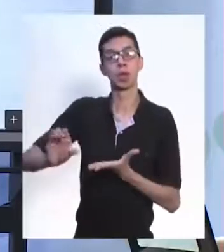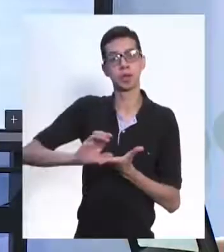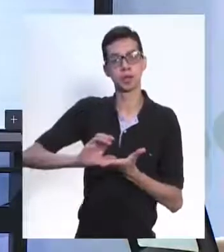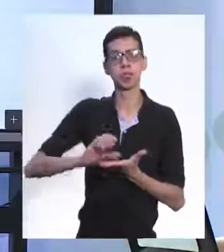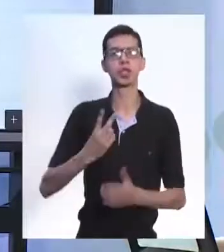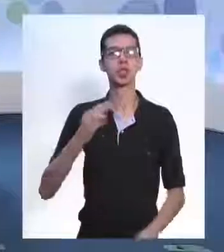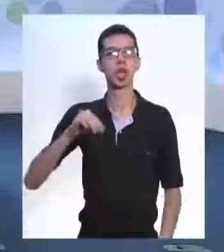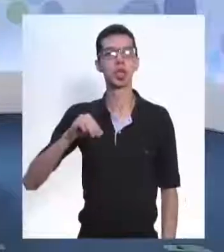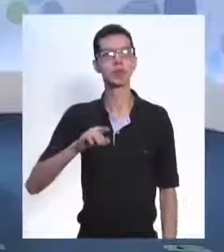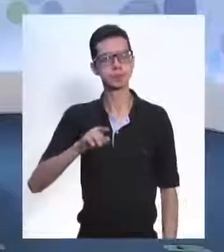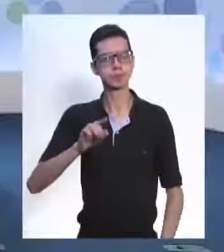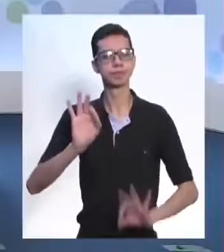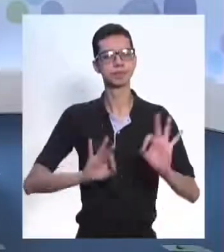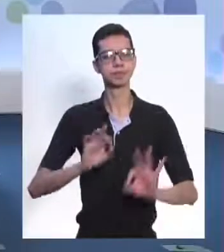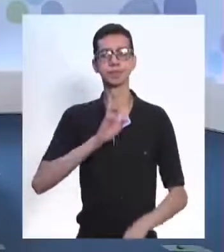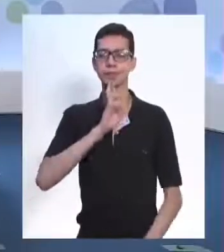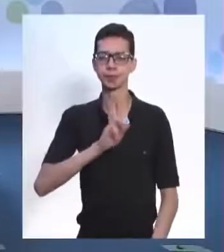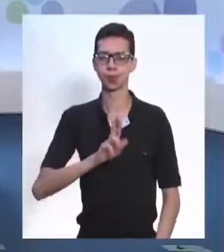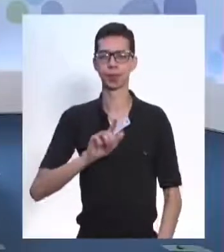já retorna. Bom trabalho.